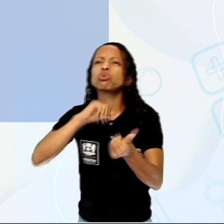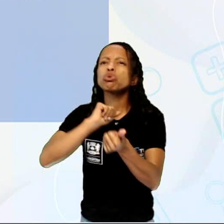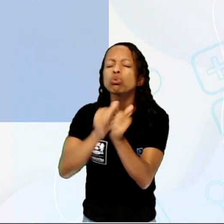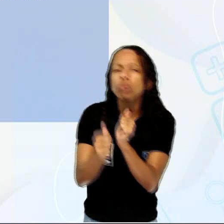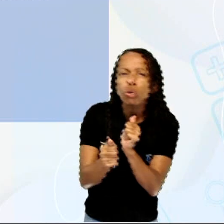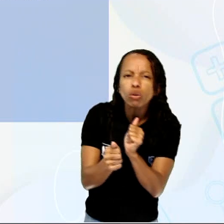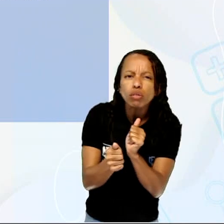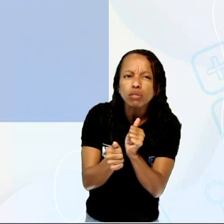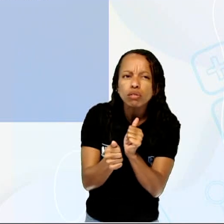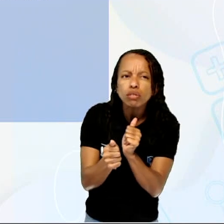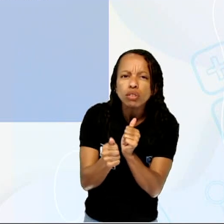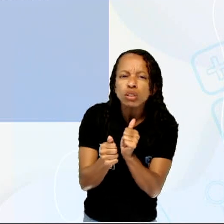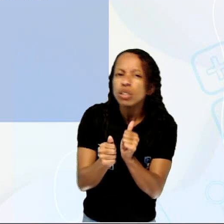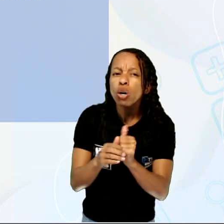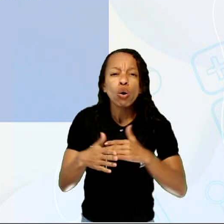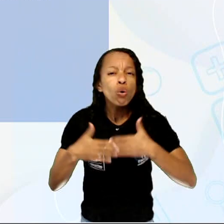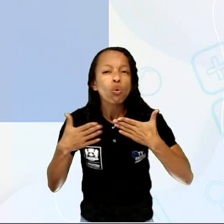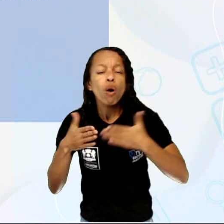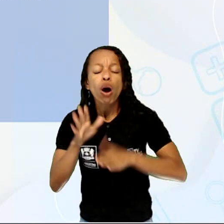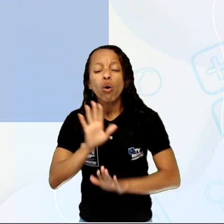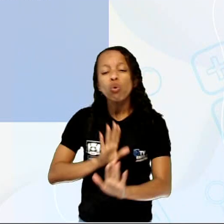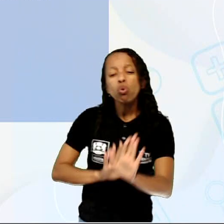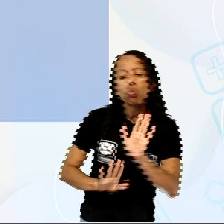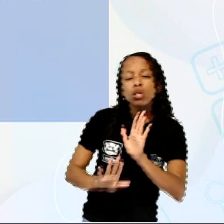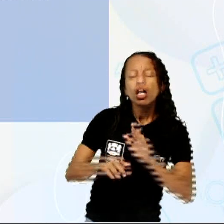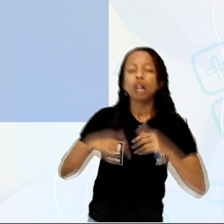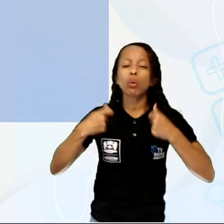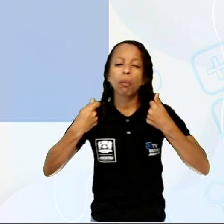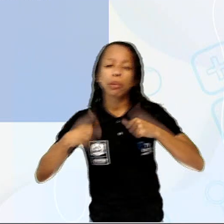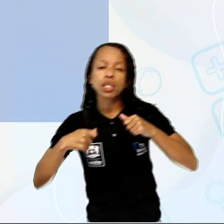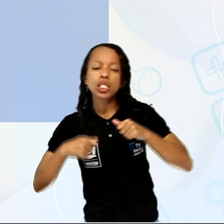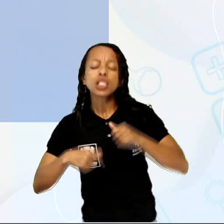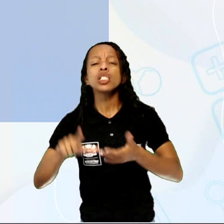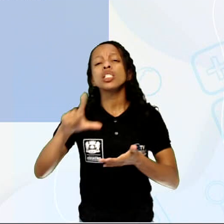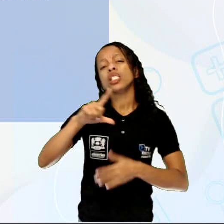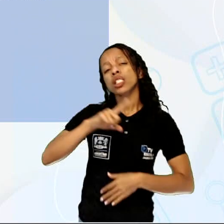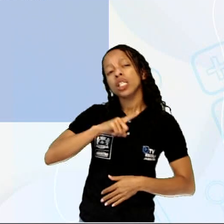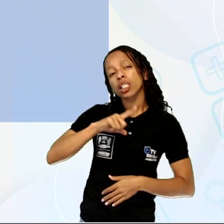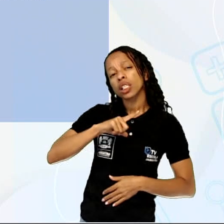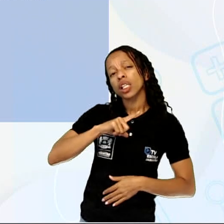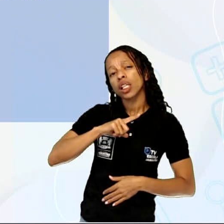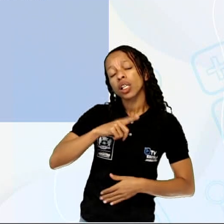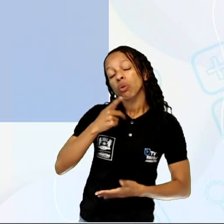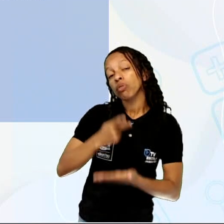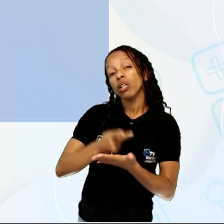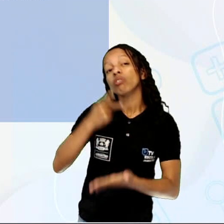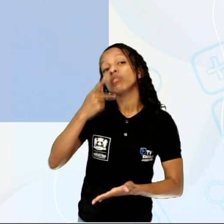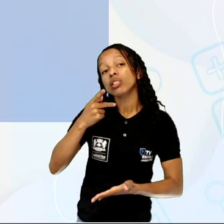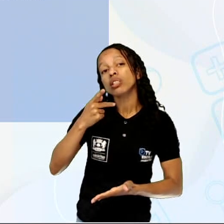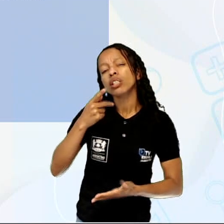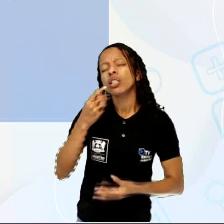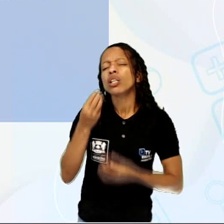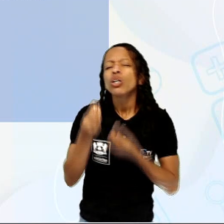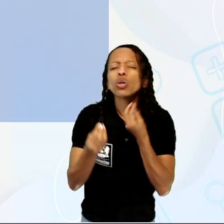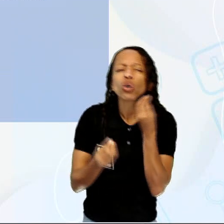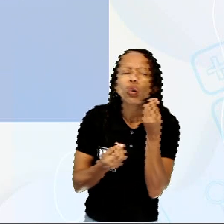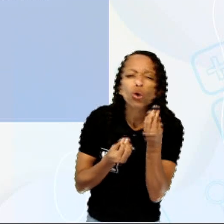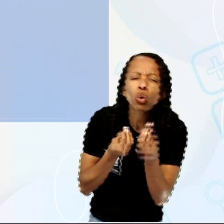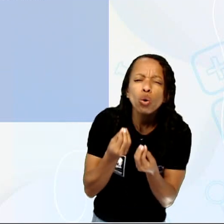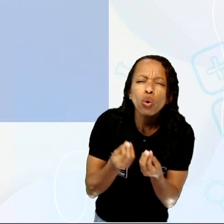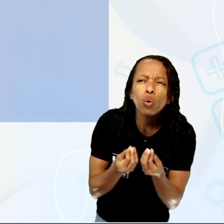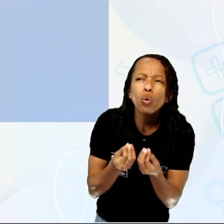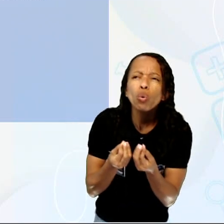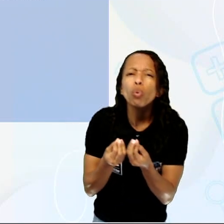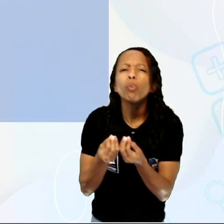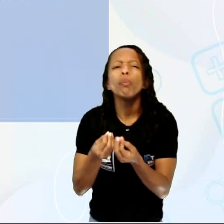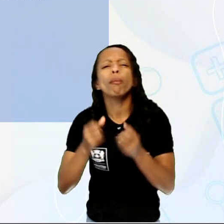esporte. Qual o cuidado que a gente tem que ter quando acontece aquela lesão? E como a gente poderia ter